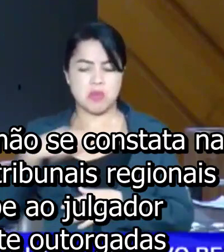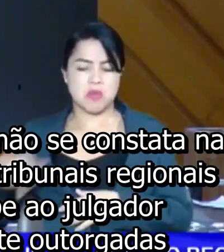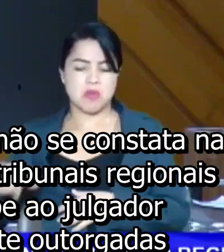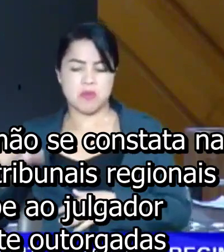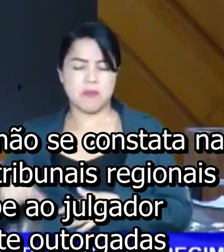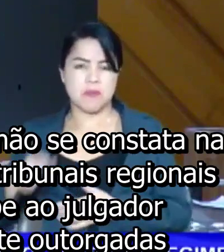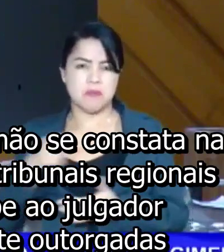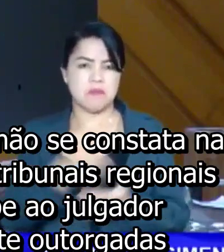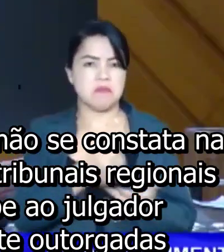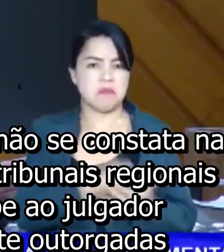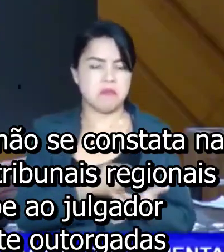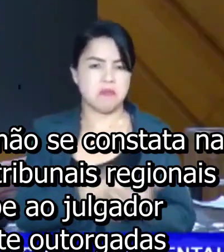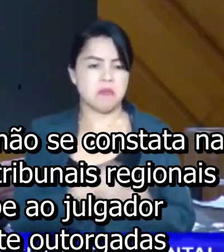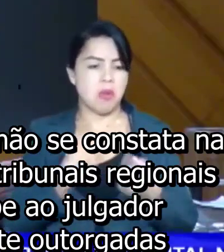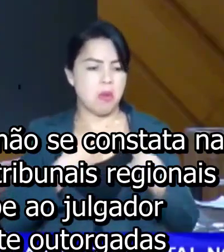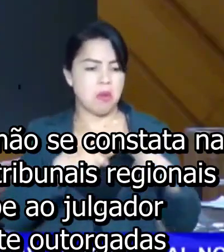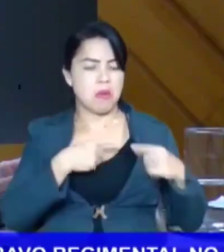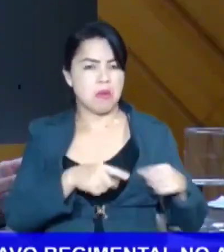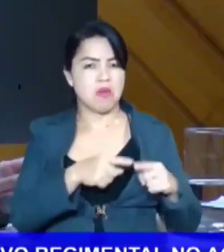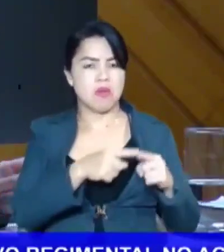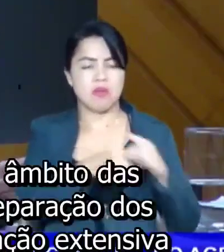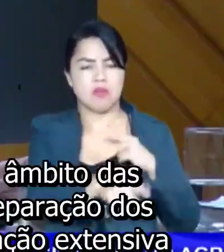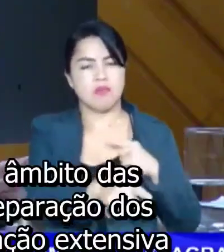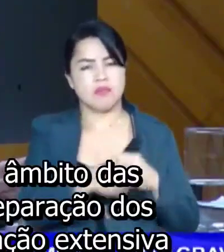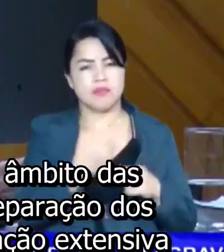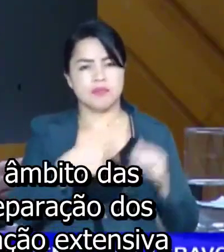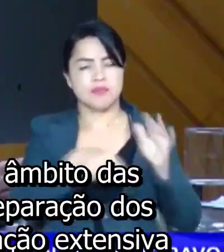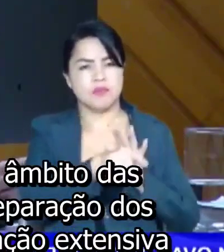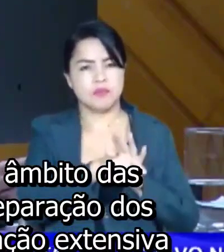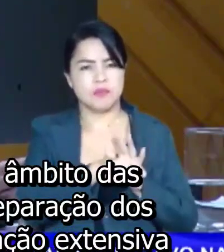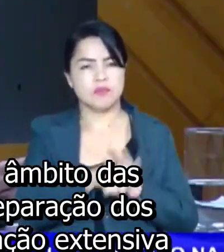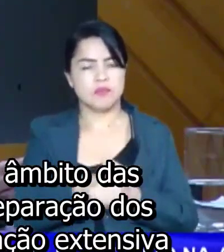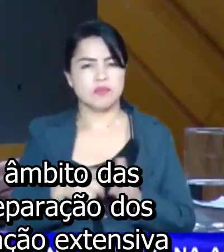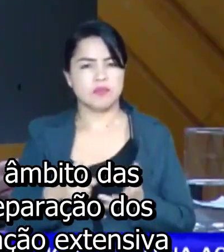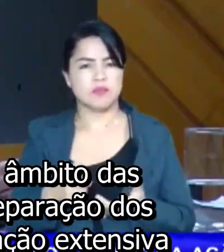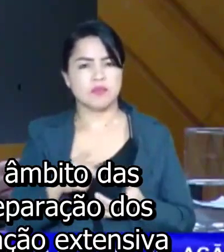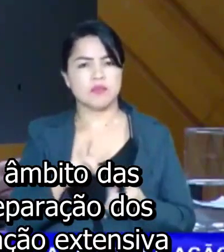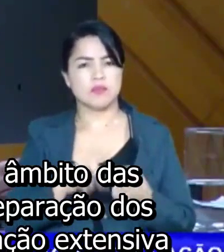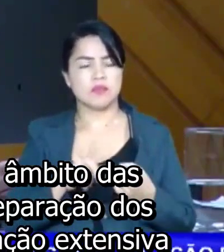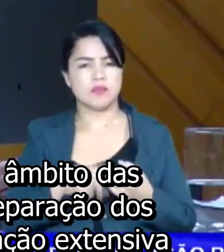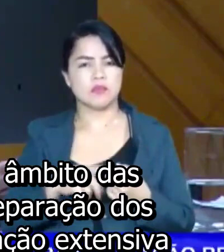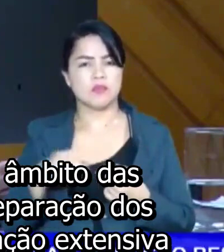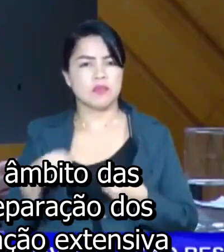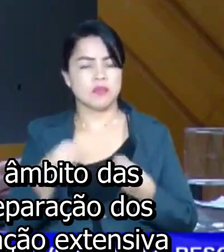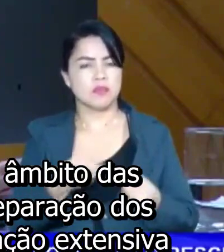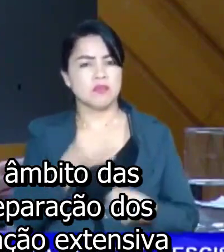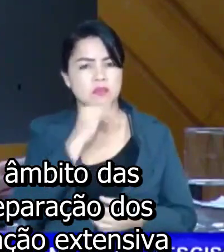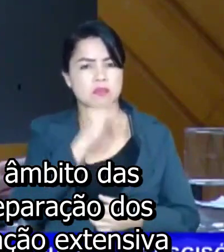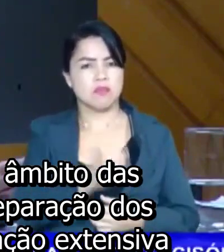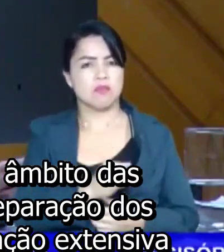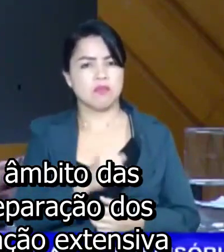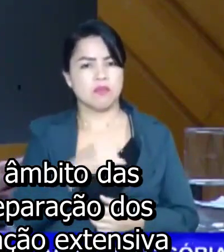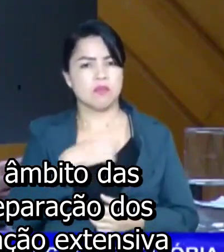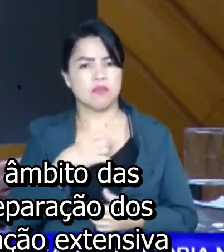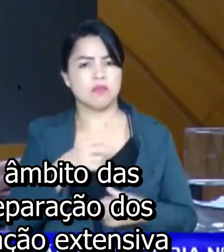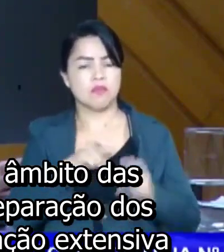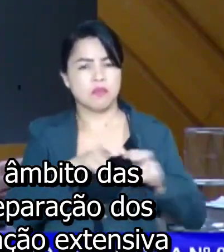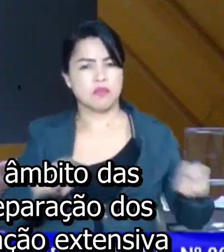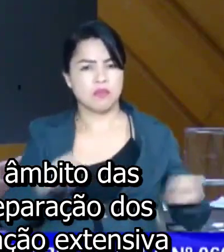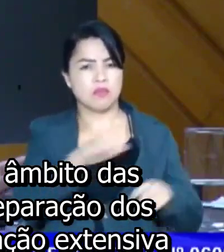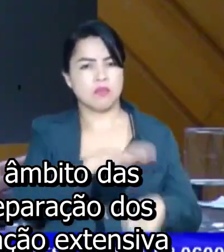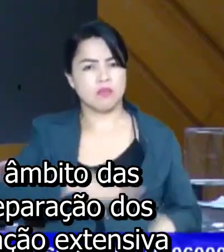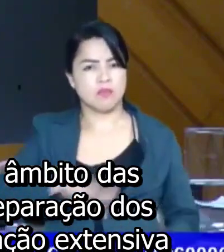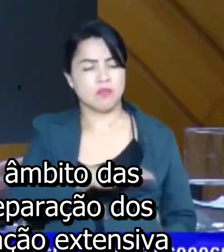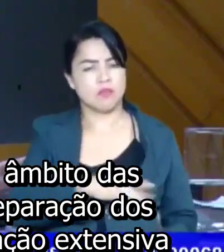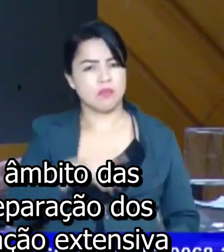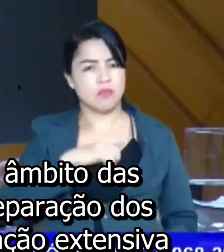atribuições constitucionalmente outorgadas ao legislador e admitir o manejo da ação rescisória no âmbito das cortes regionais,